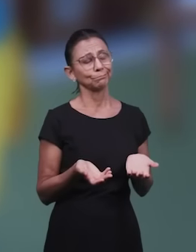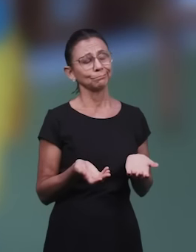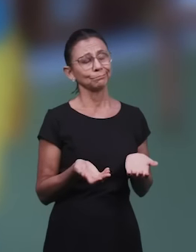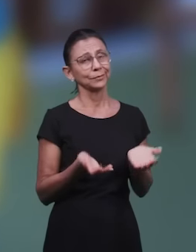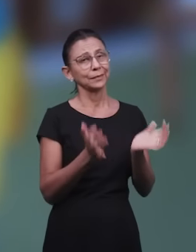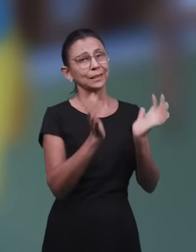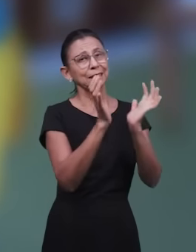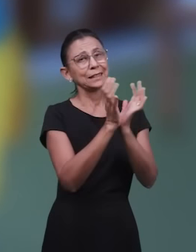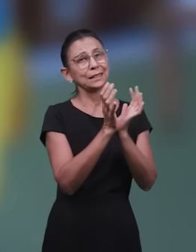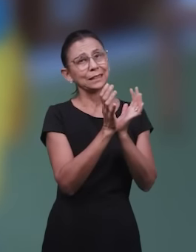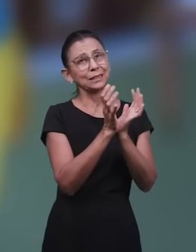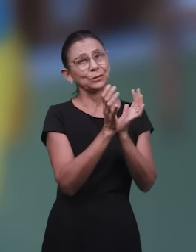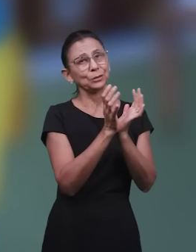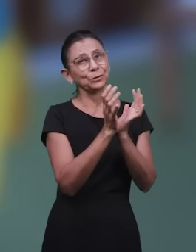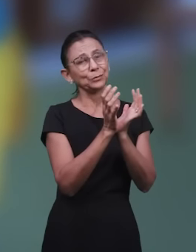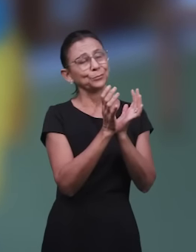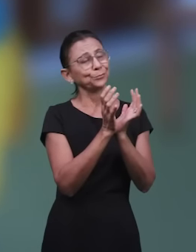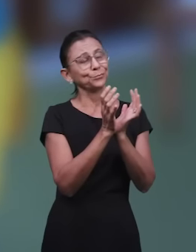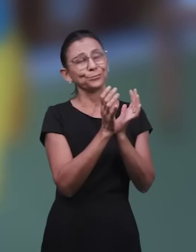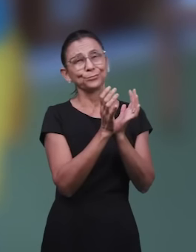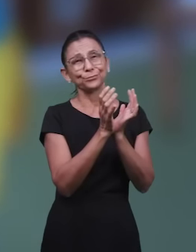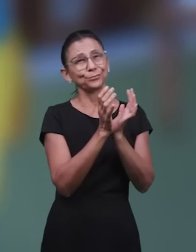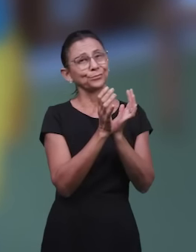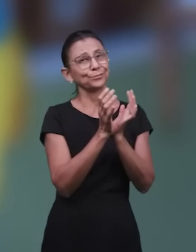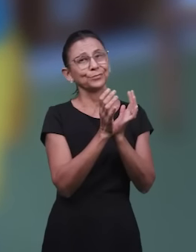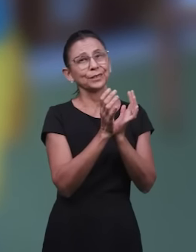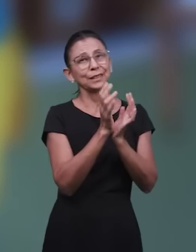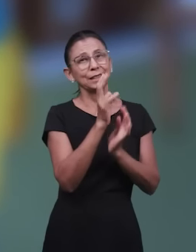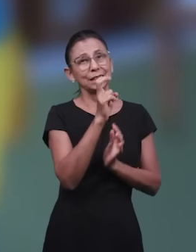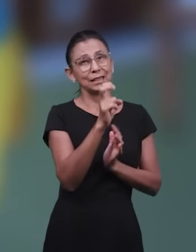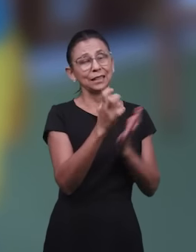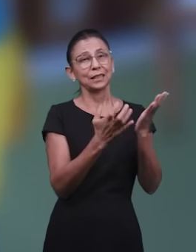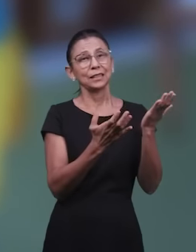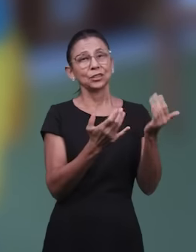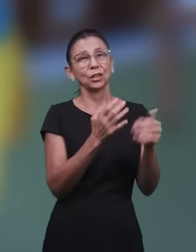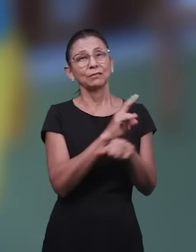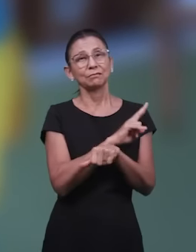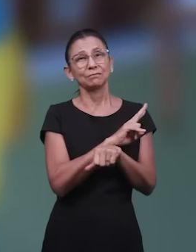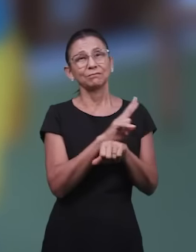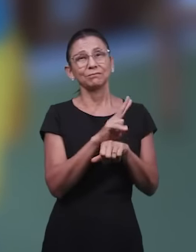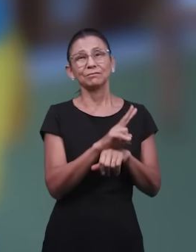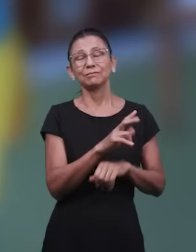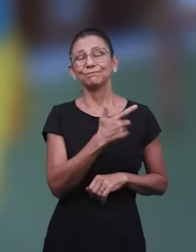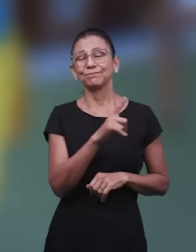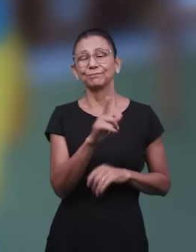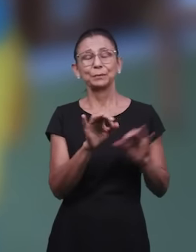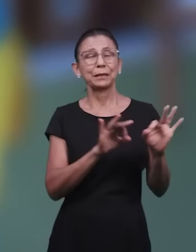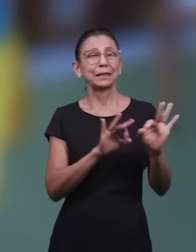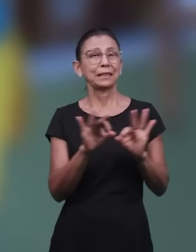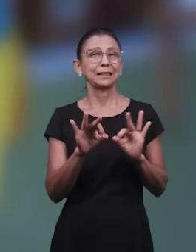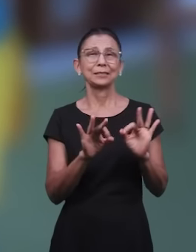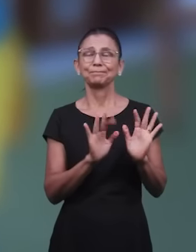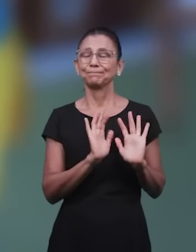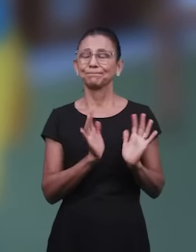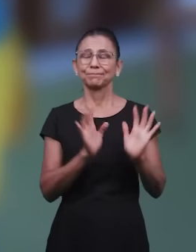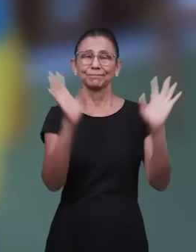as outras 5, imprudentes, não participaram da festa porque não